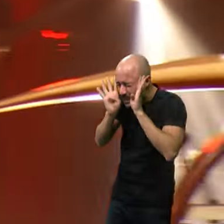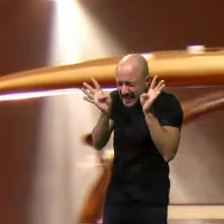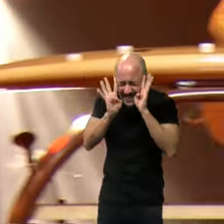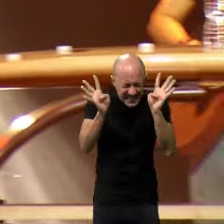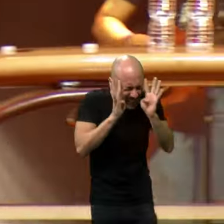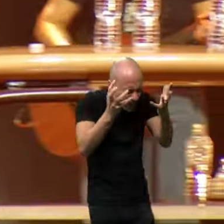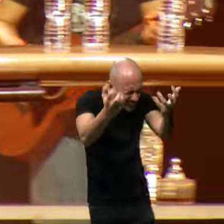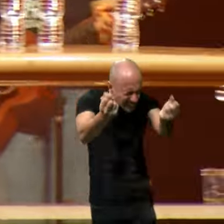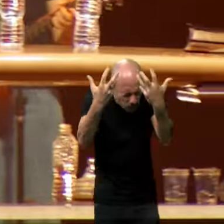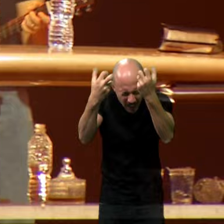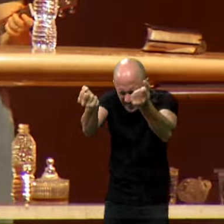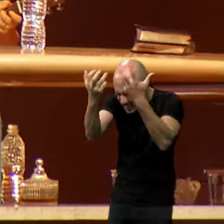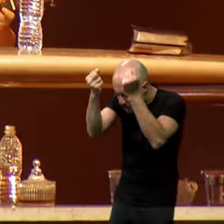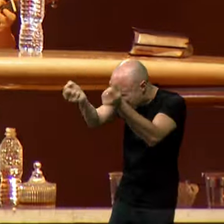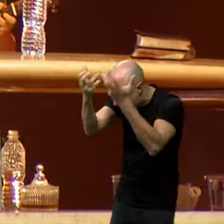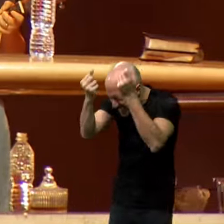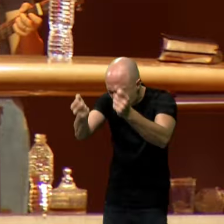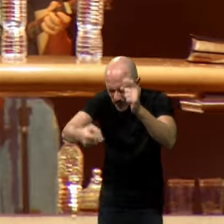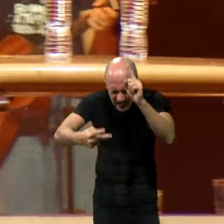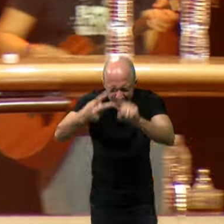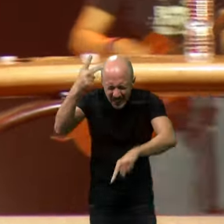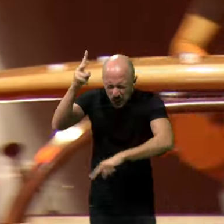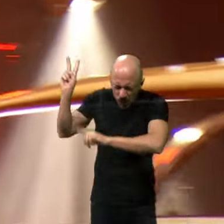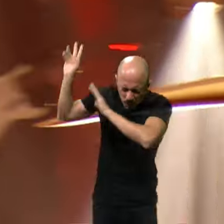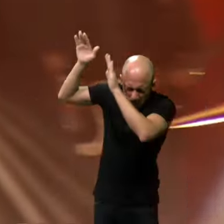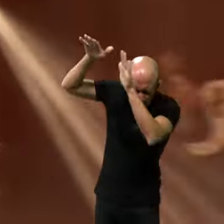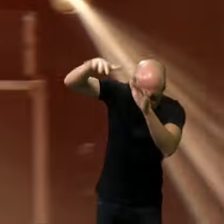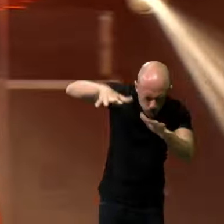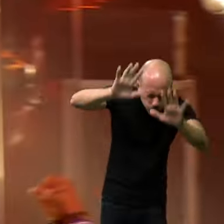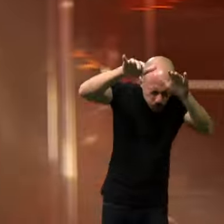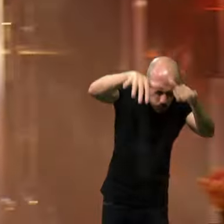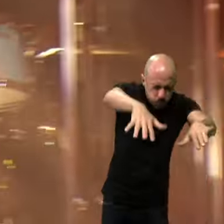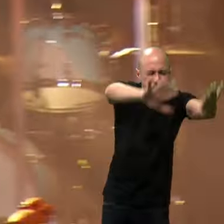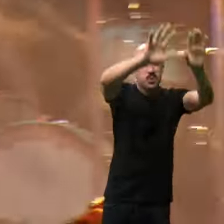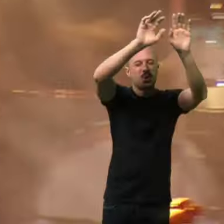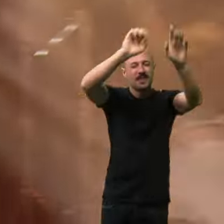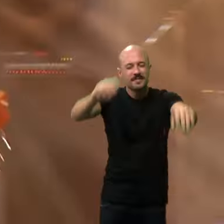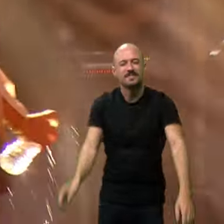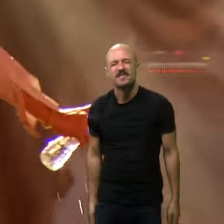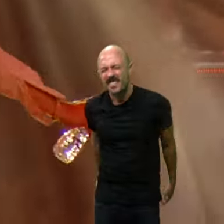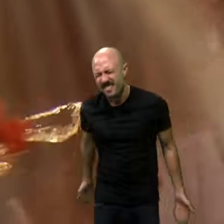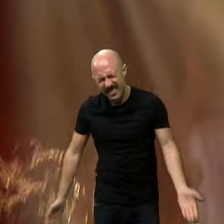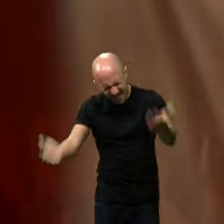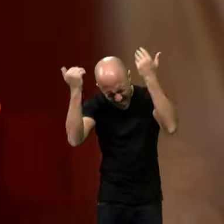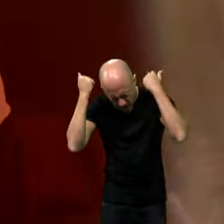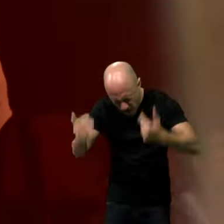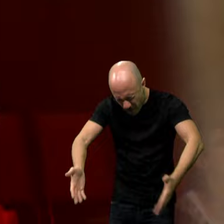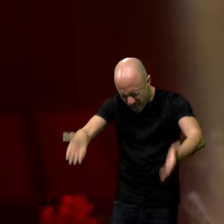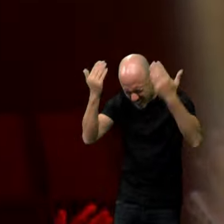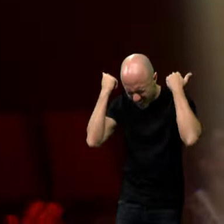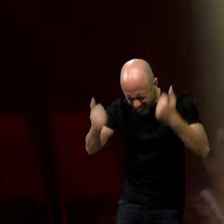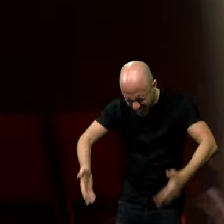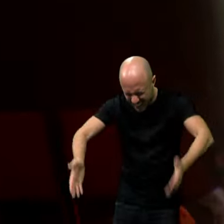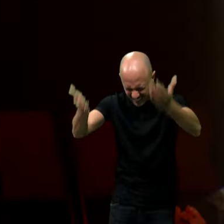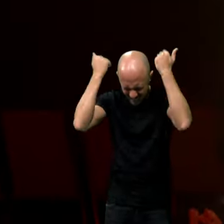recebendo a segunda onda. A segunda onda. Vamos.